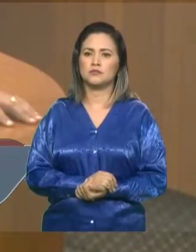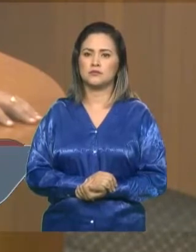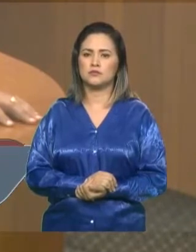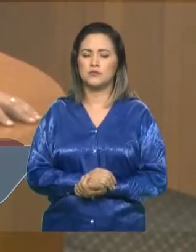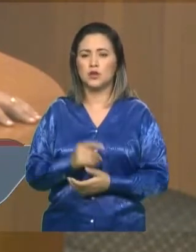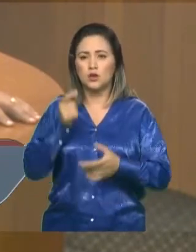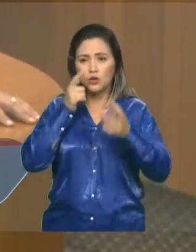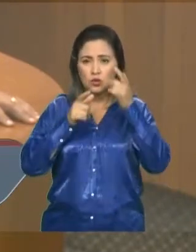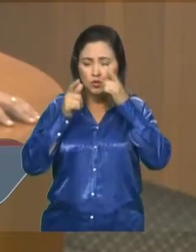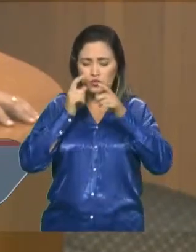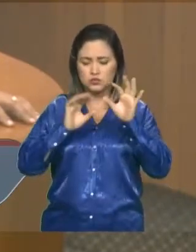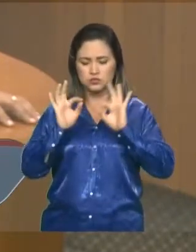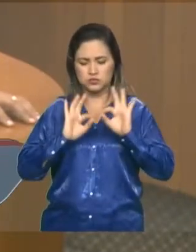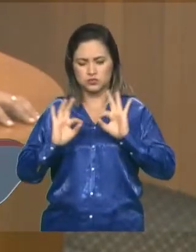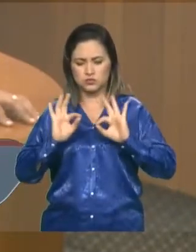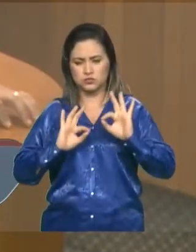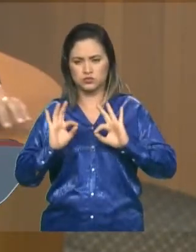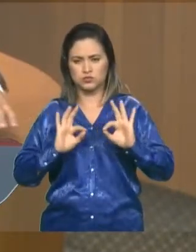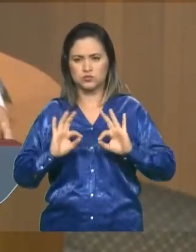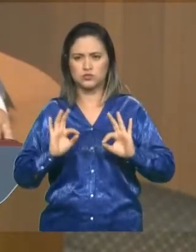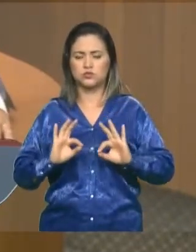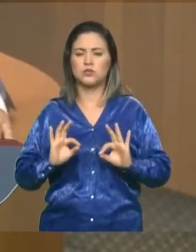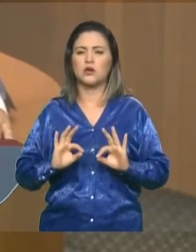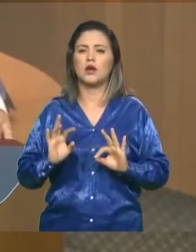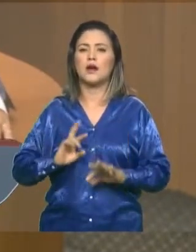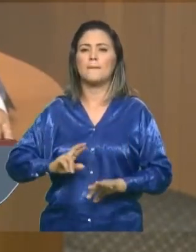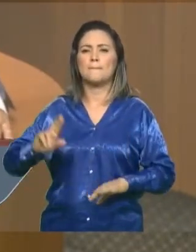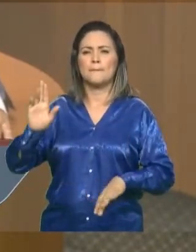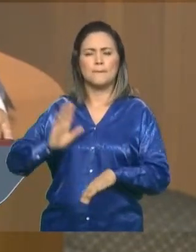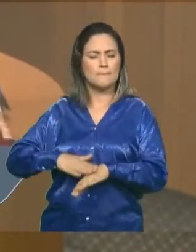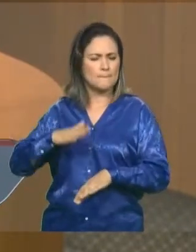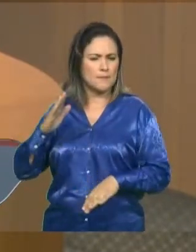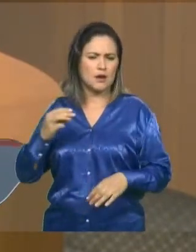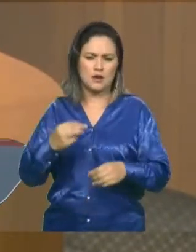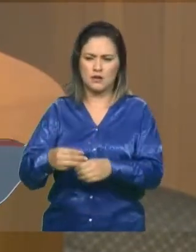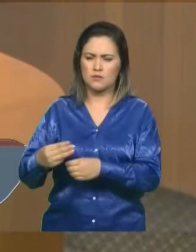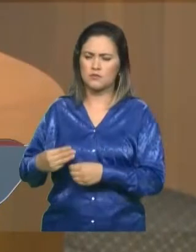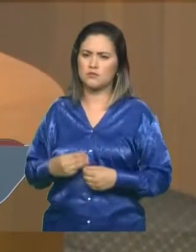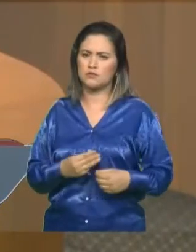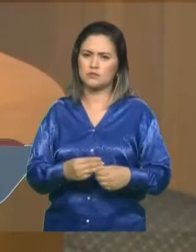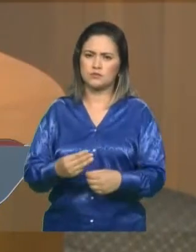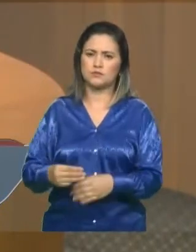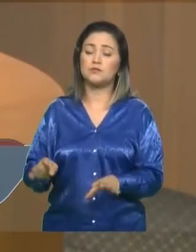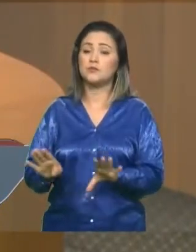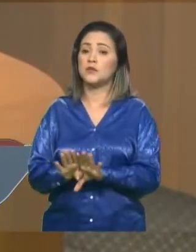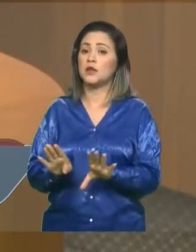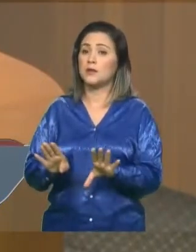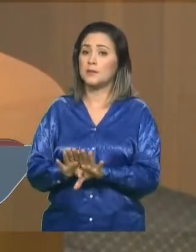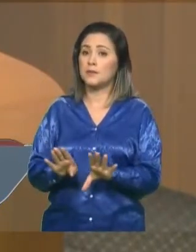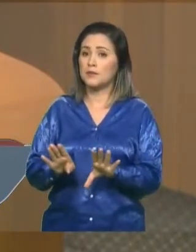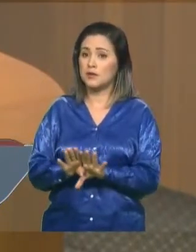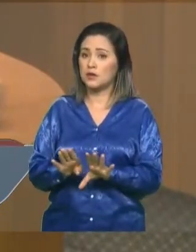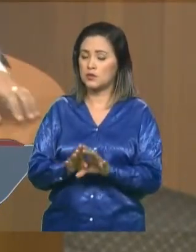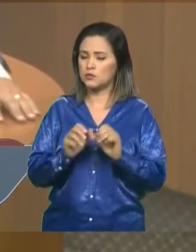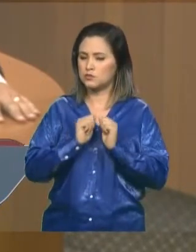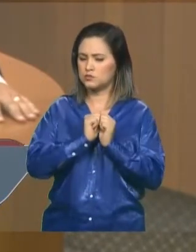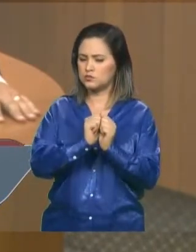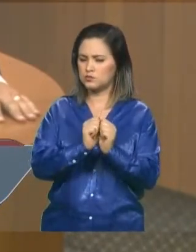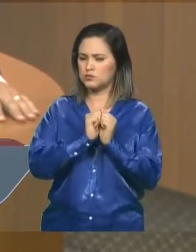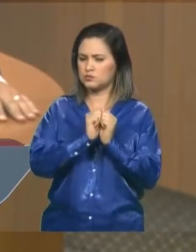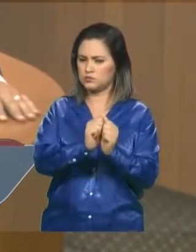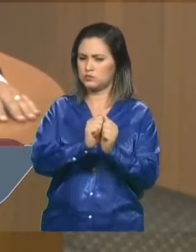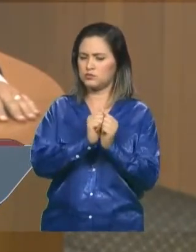se preparar para aumentar a sua representatividade nos municípios, mas também servir de companheiro para